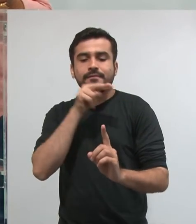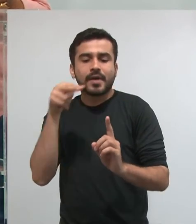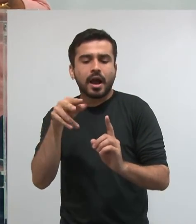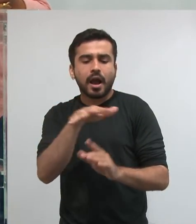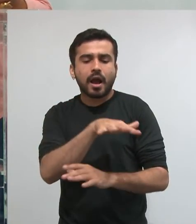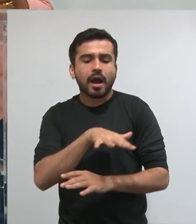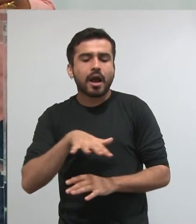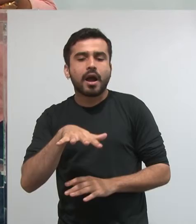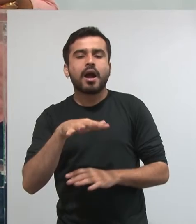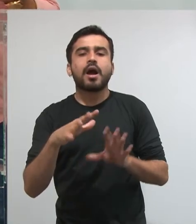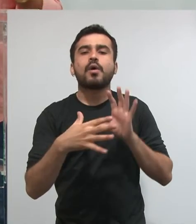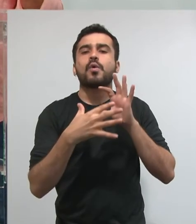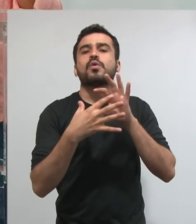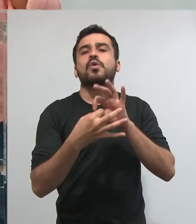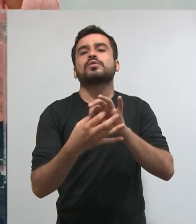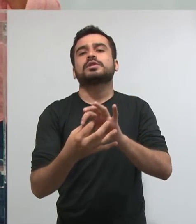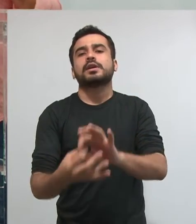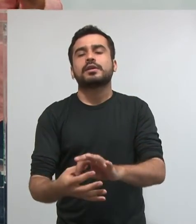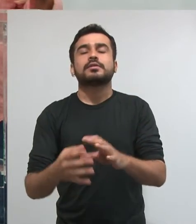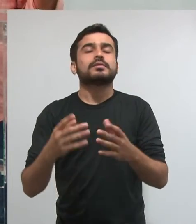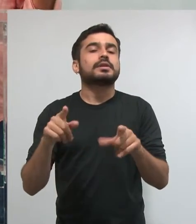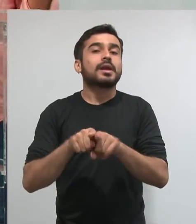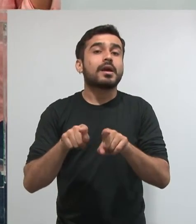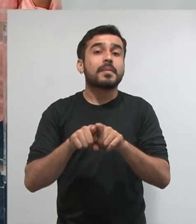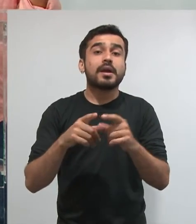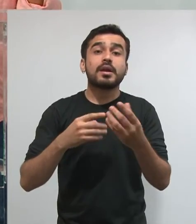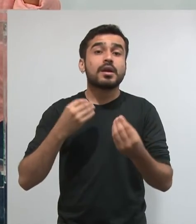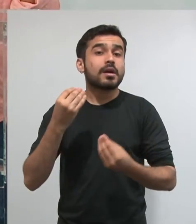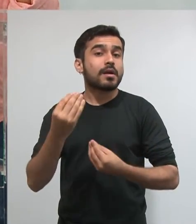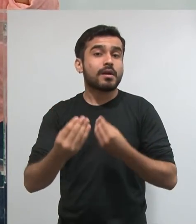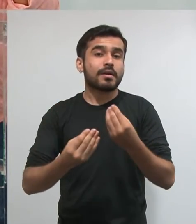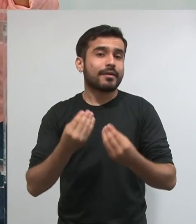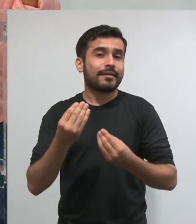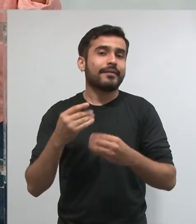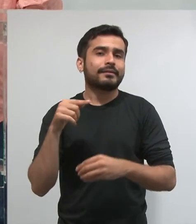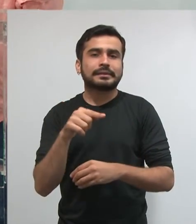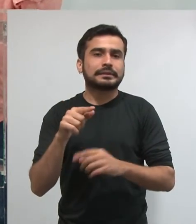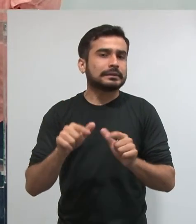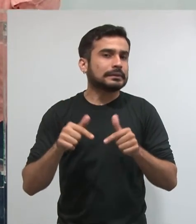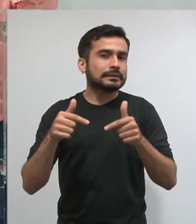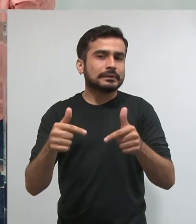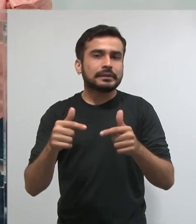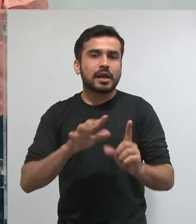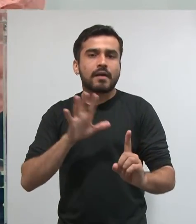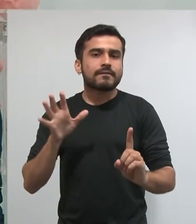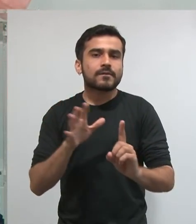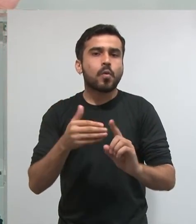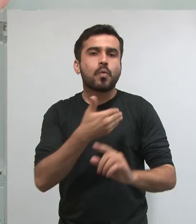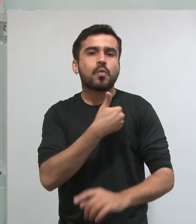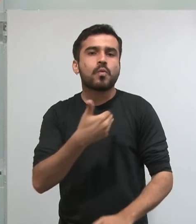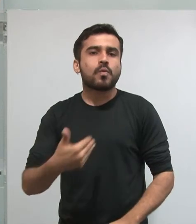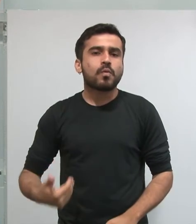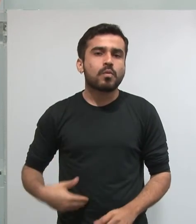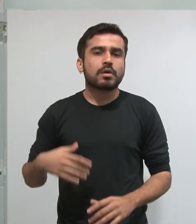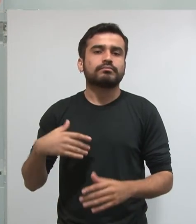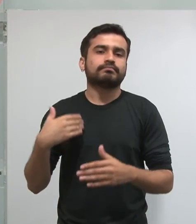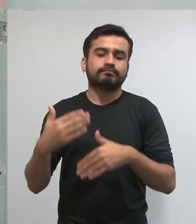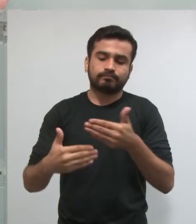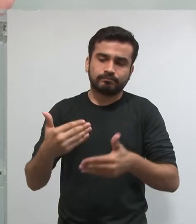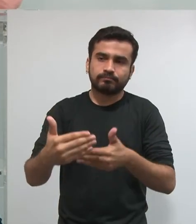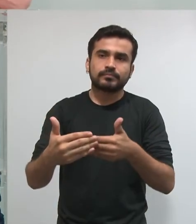esse problema está inserido e como esse contexto pode influenciar na ação governamental ao longo da execução da